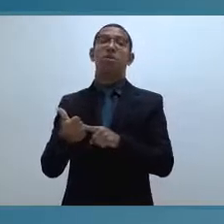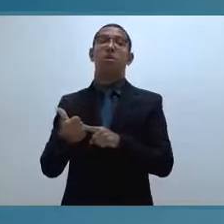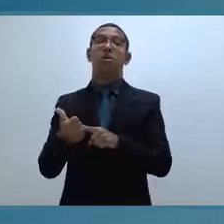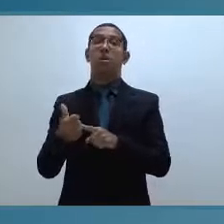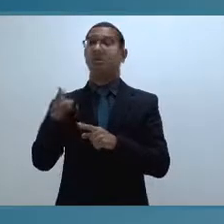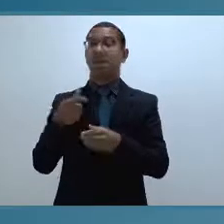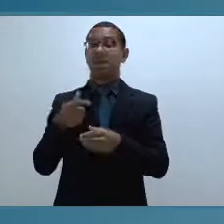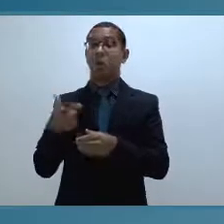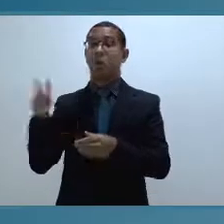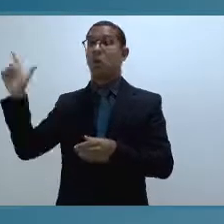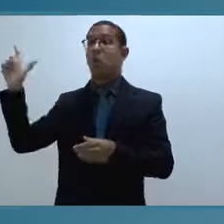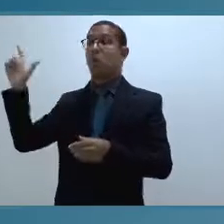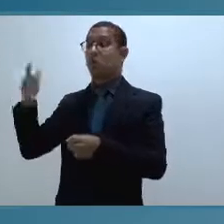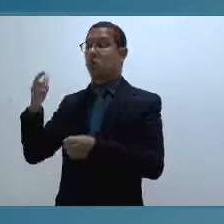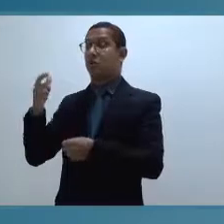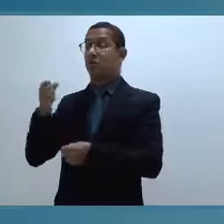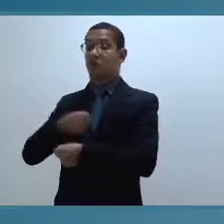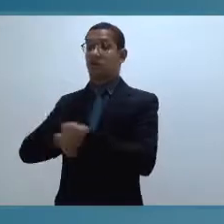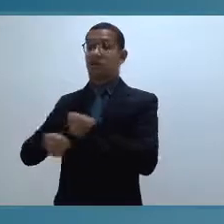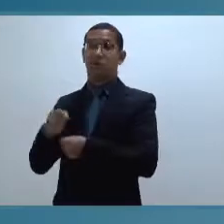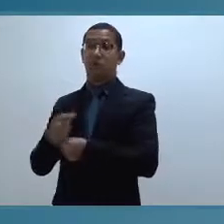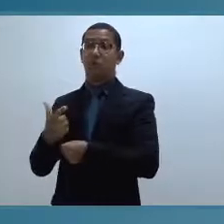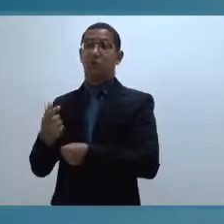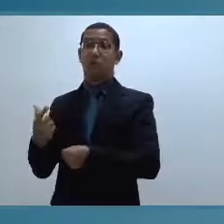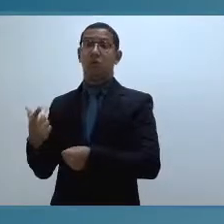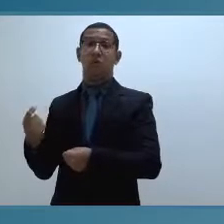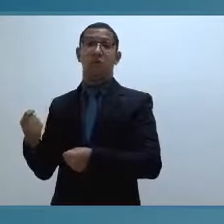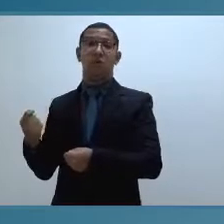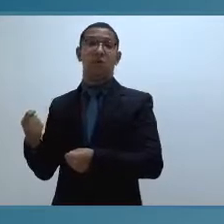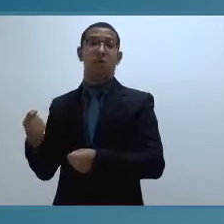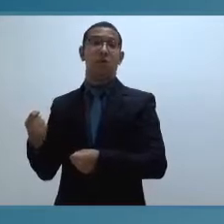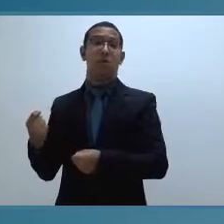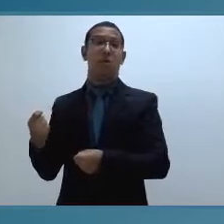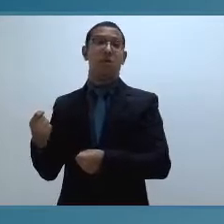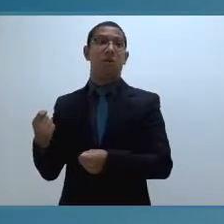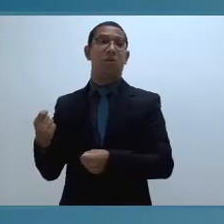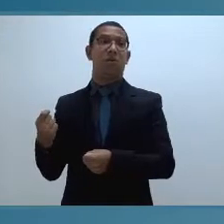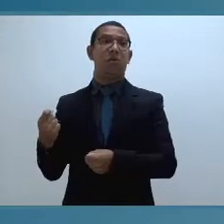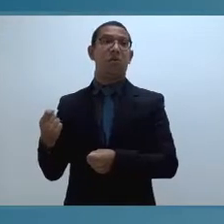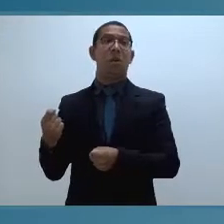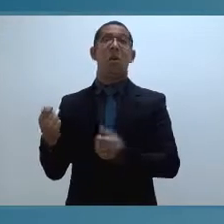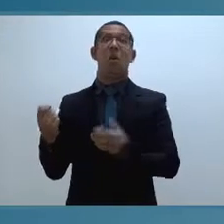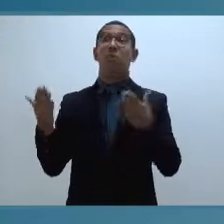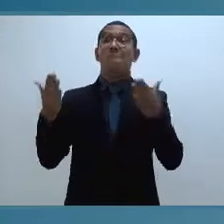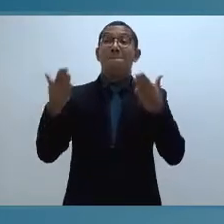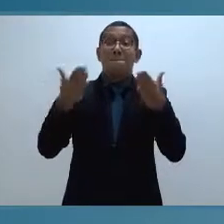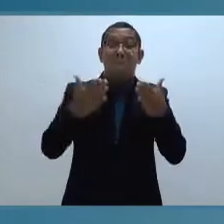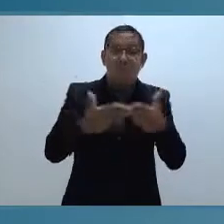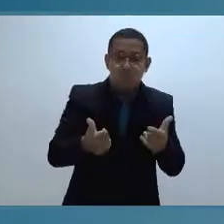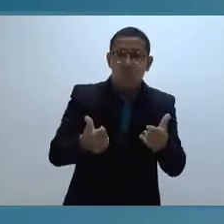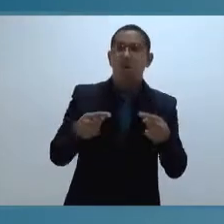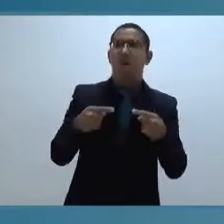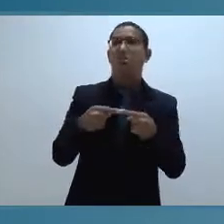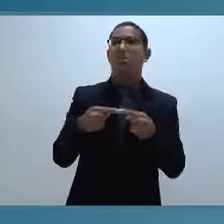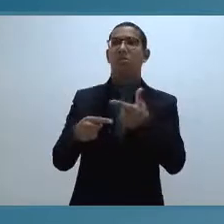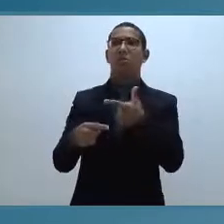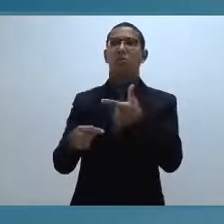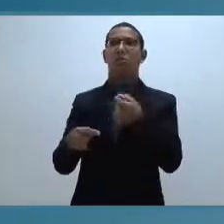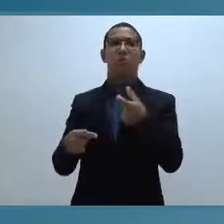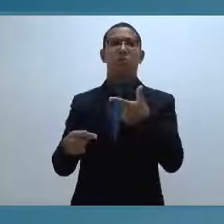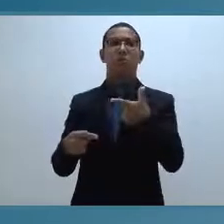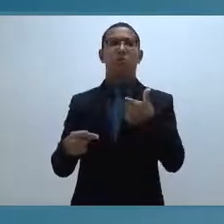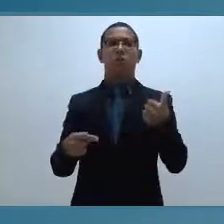alteração. Essa minuta de alteração é que está tramitando desde 2020, pagador. O pedido é de 2021. Essa é a finalidade.